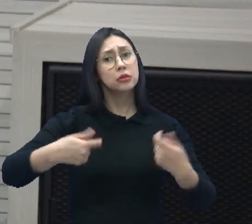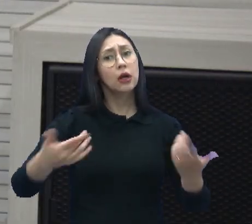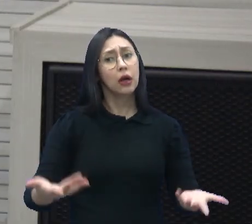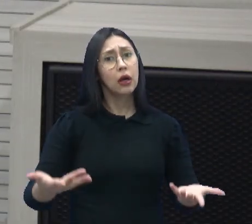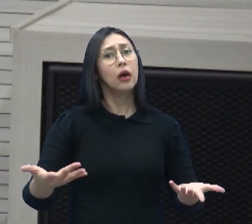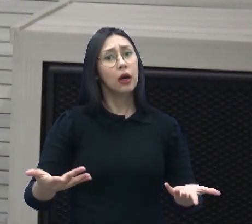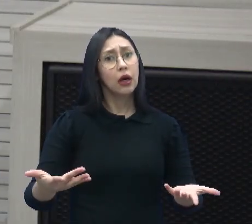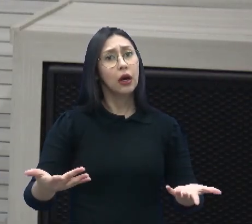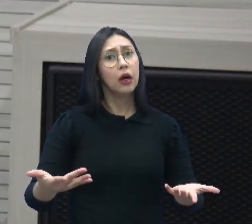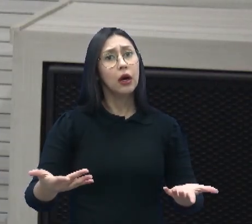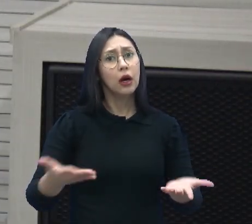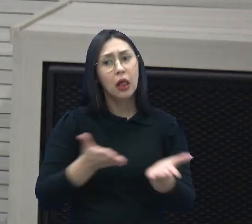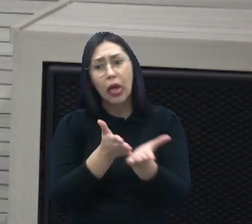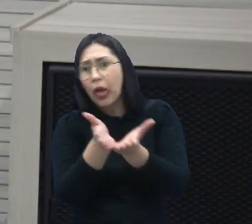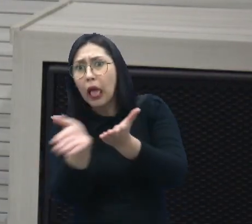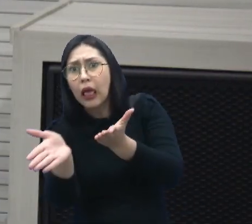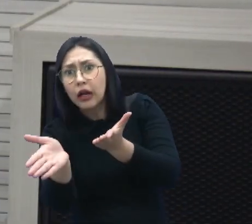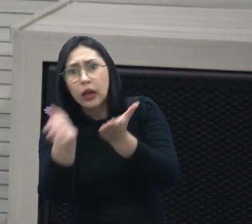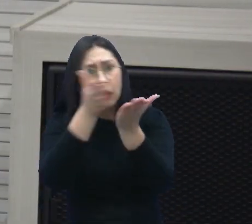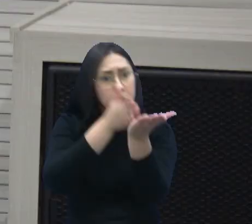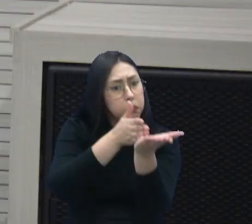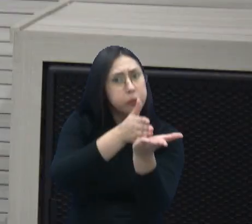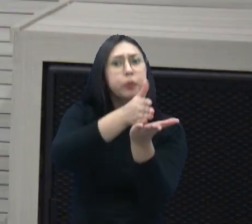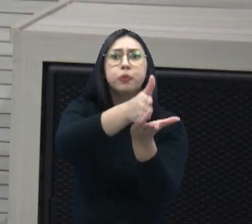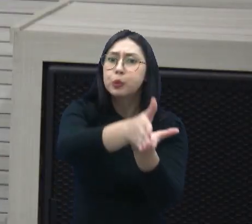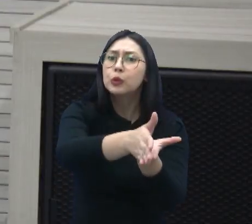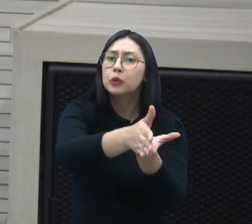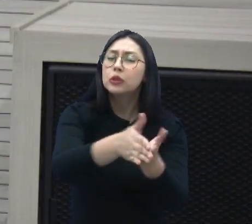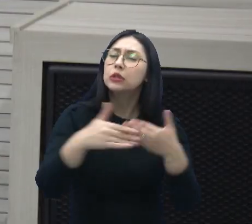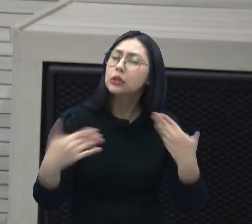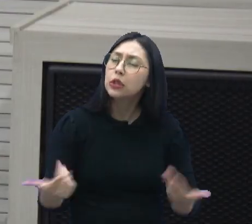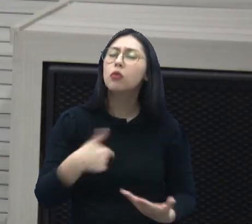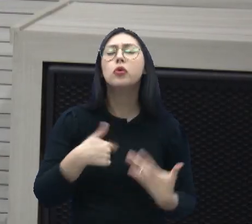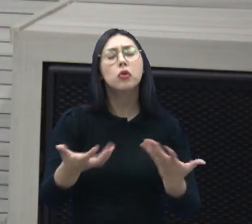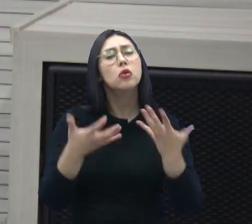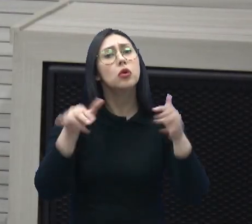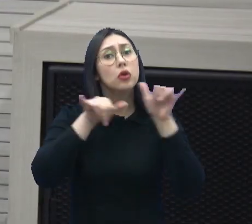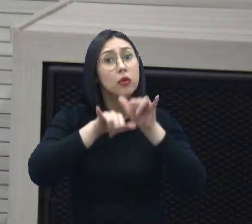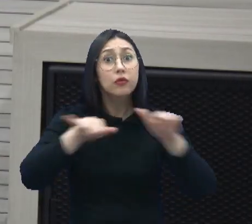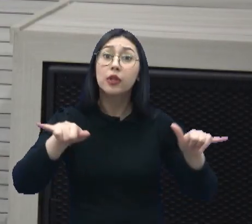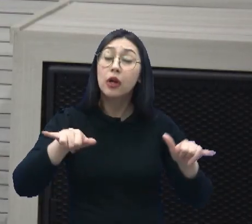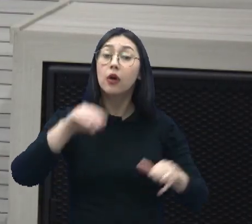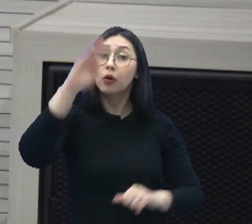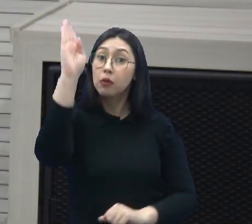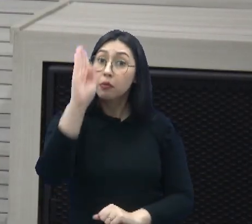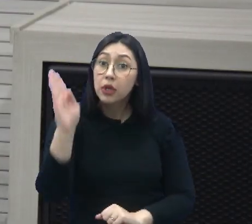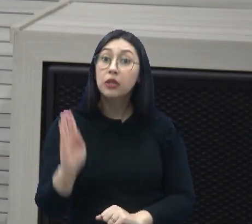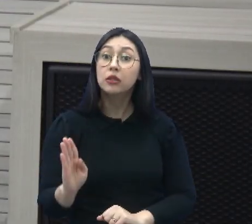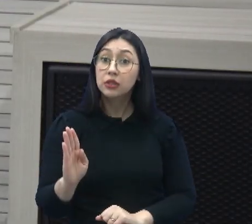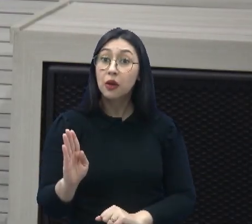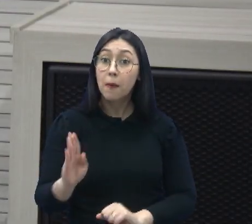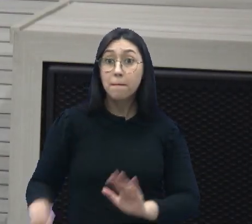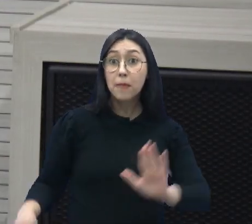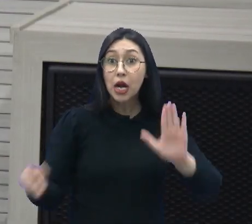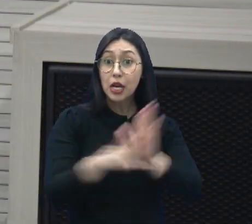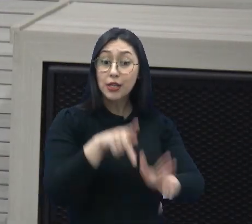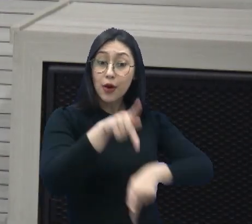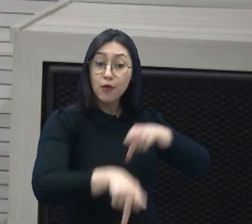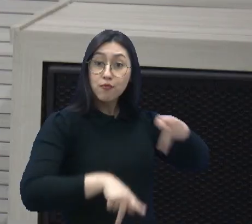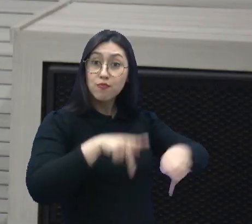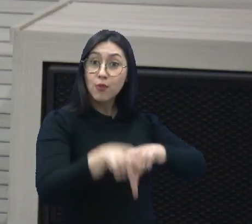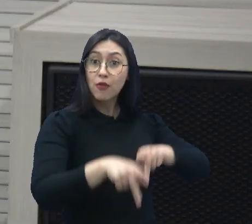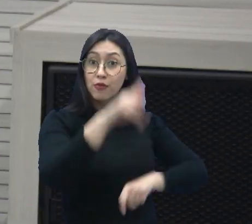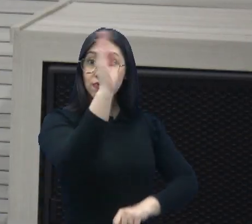de caminhar para o abismo, que é o que vem acontecendo. Então, eu quero aqui dizer, o Brasil é do povo brasileiro.